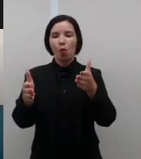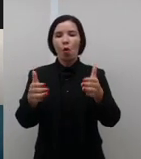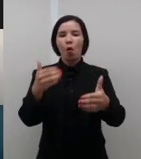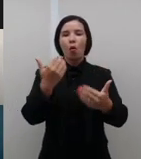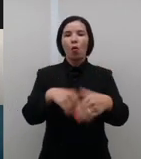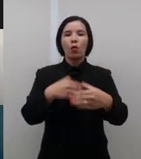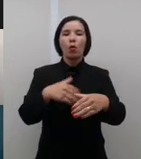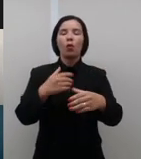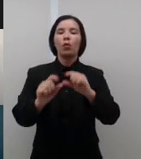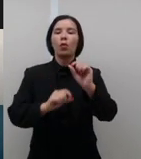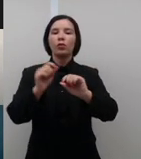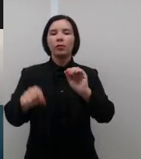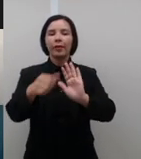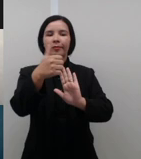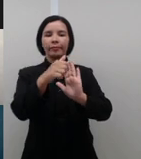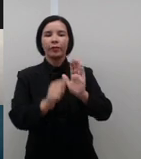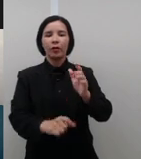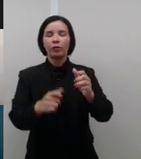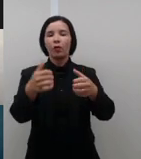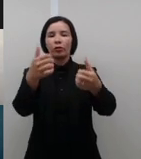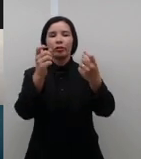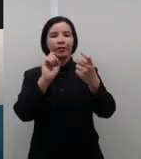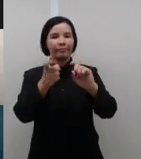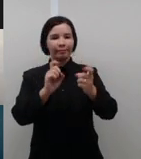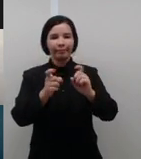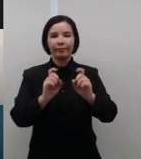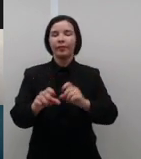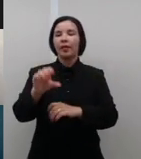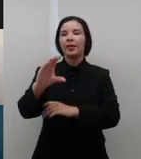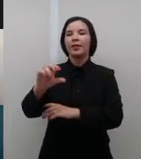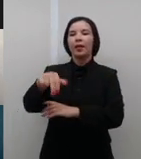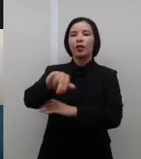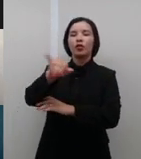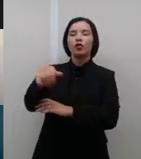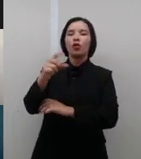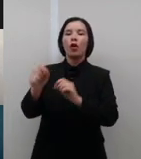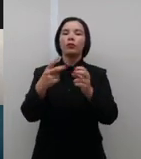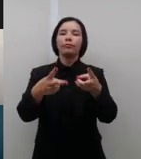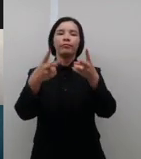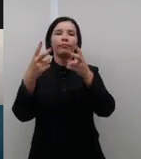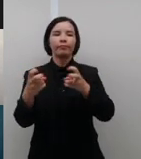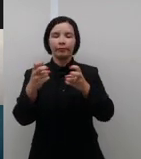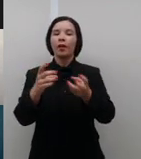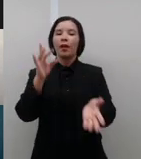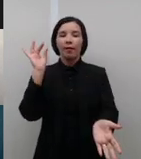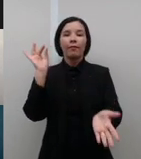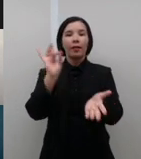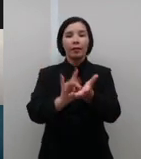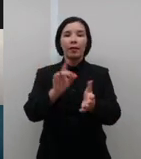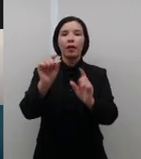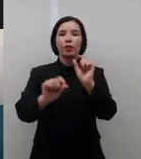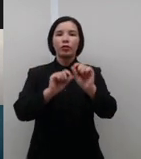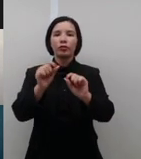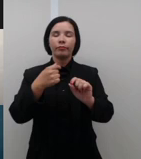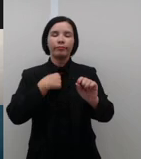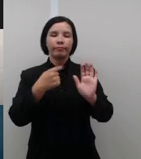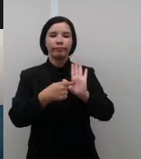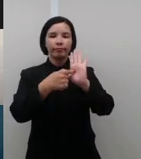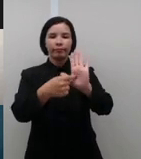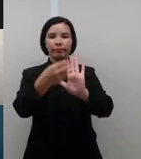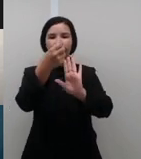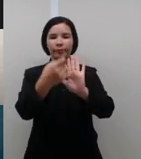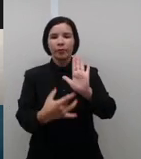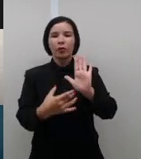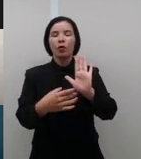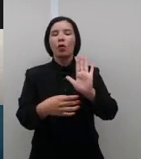controle administrativo do CNJ, onde se reconheceu a validade do ato administrativo, e eu coloco aqui o número do PCA, que é